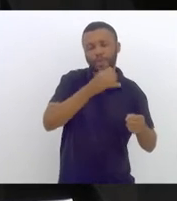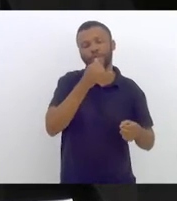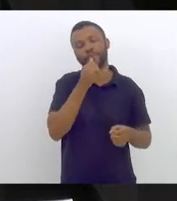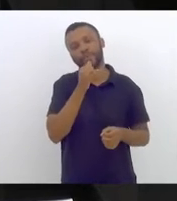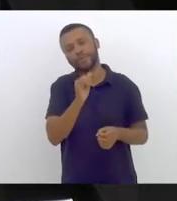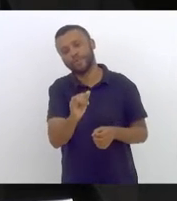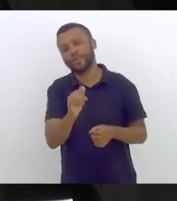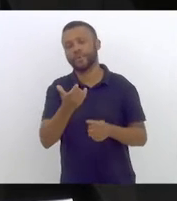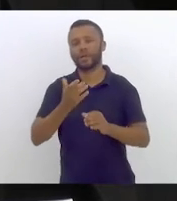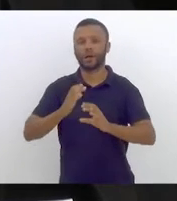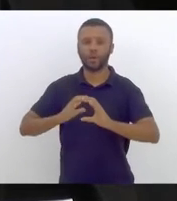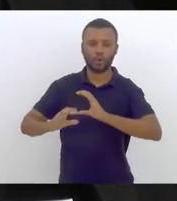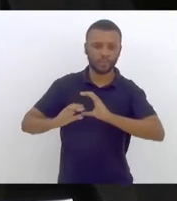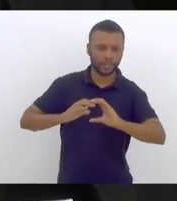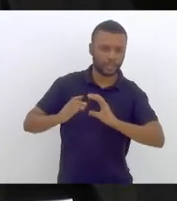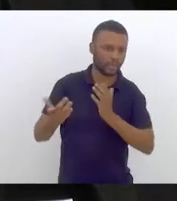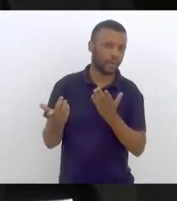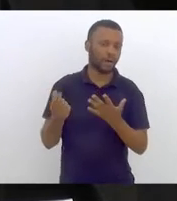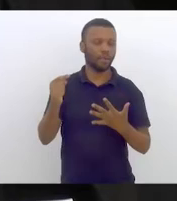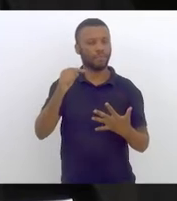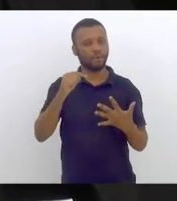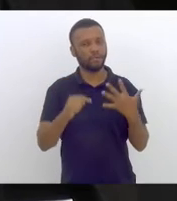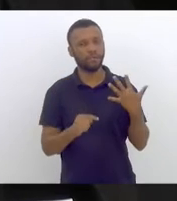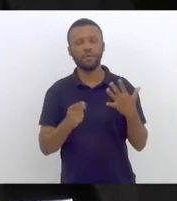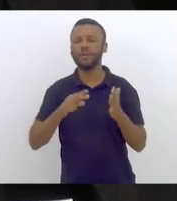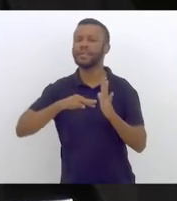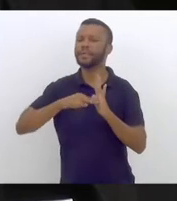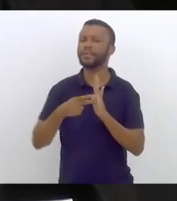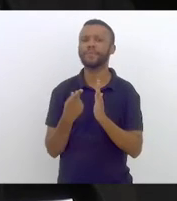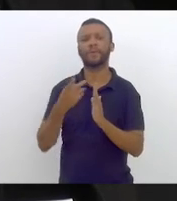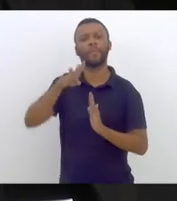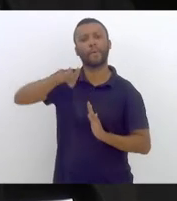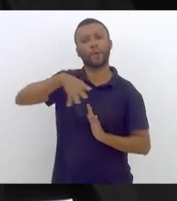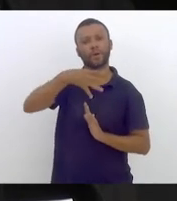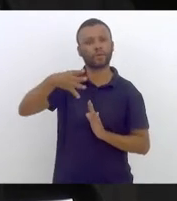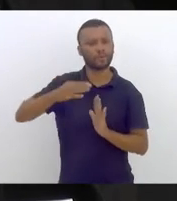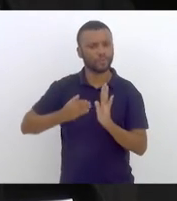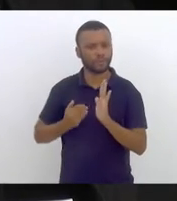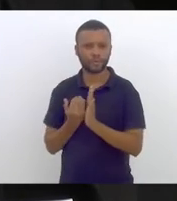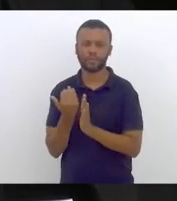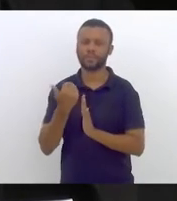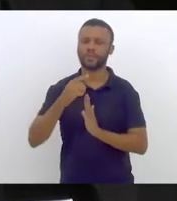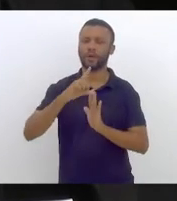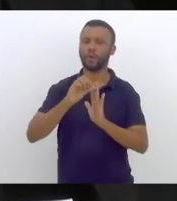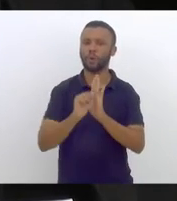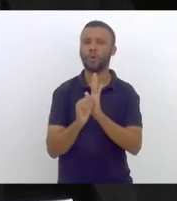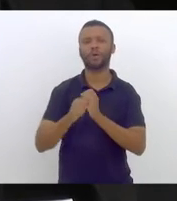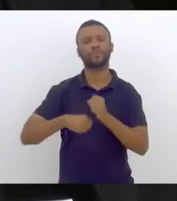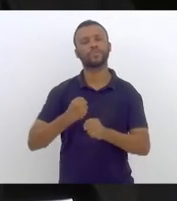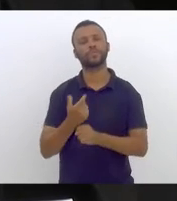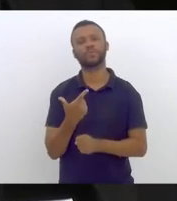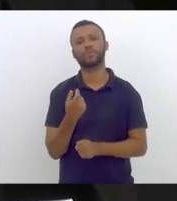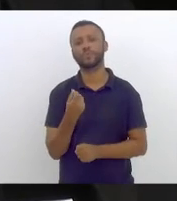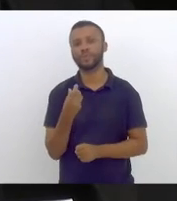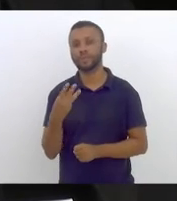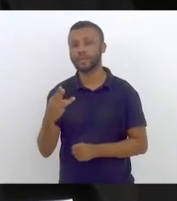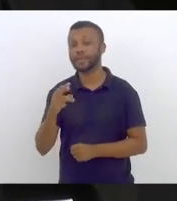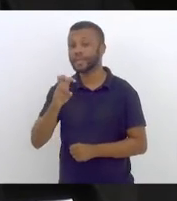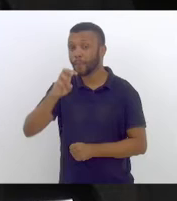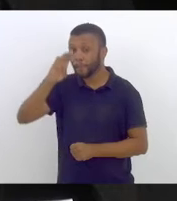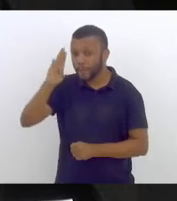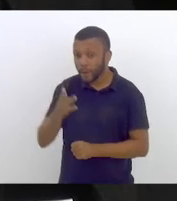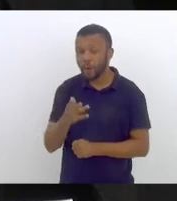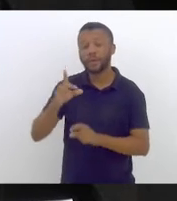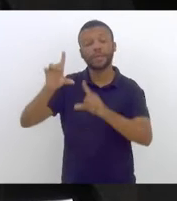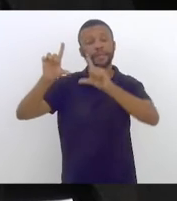recentemente. Ora, isso significa uma programação inicial na LOA 2023 de 5 bilhões a menos, como já se